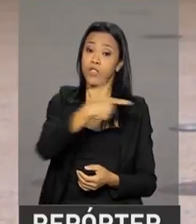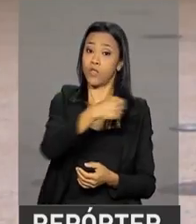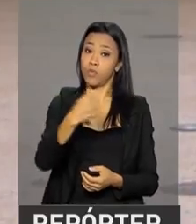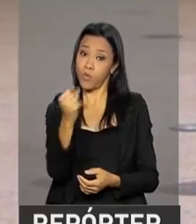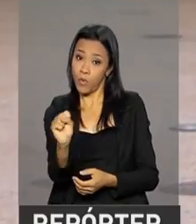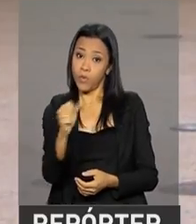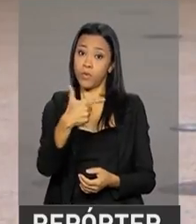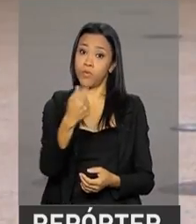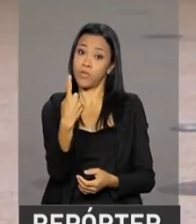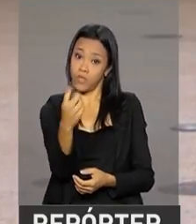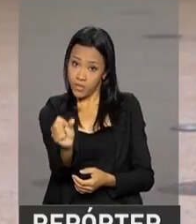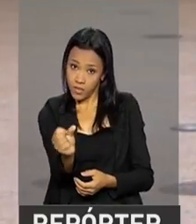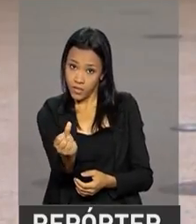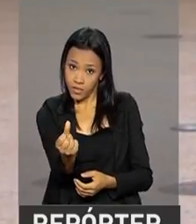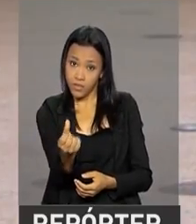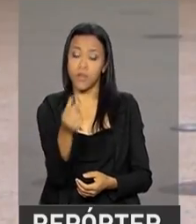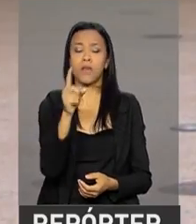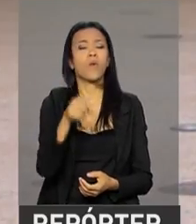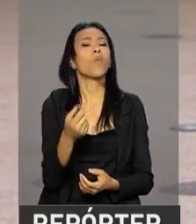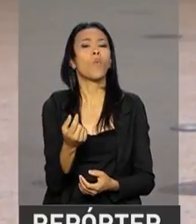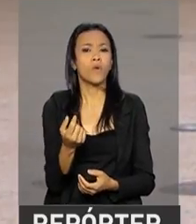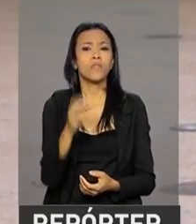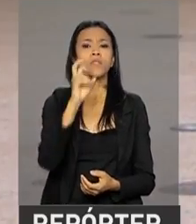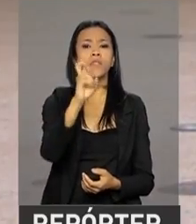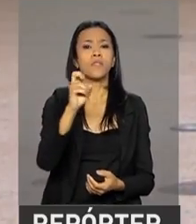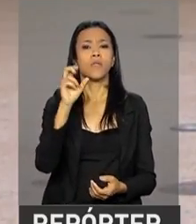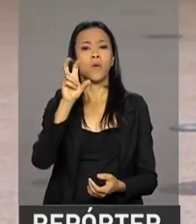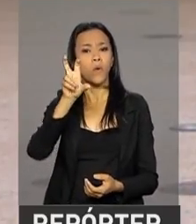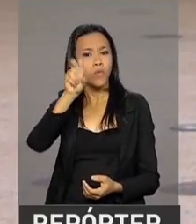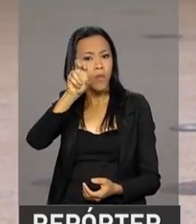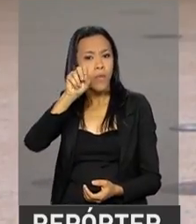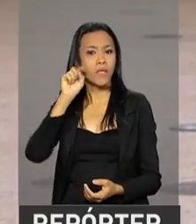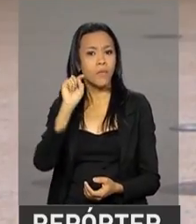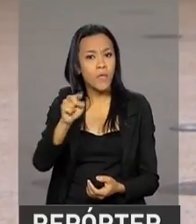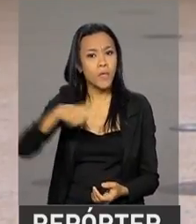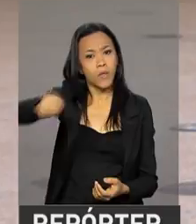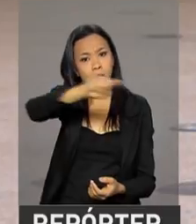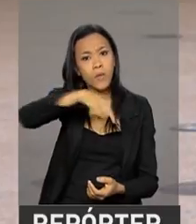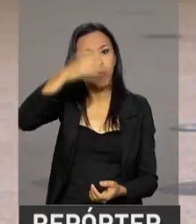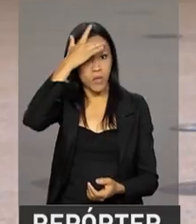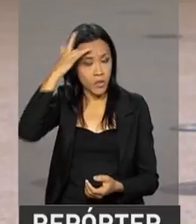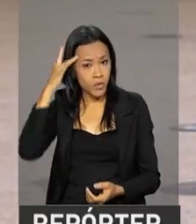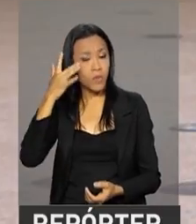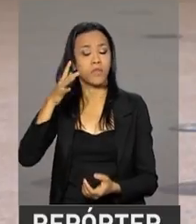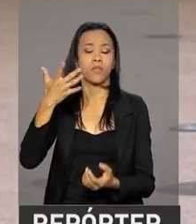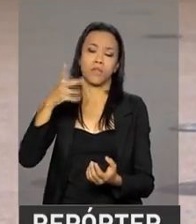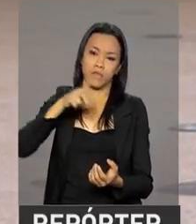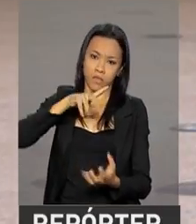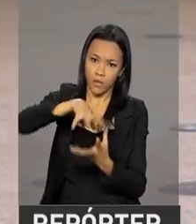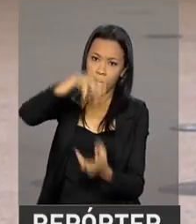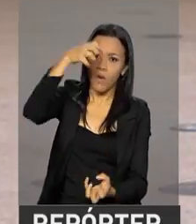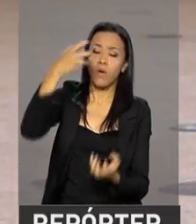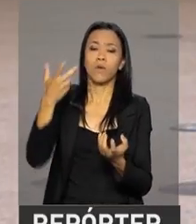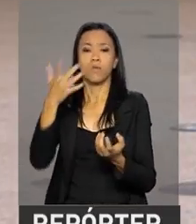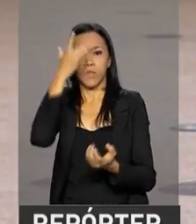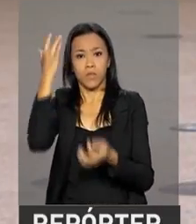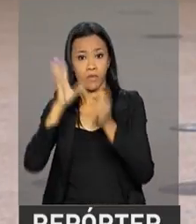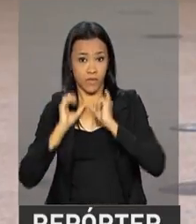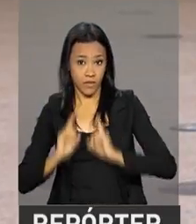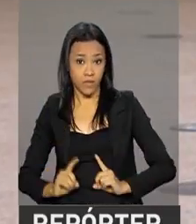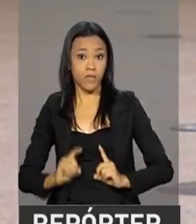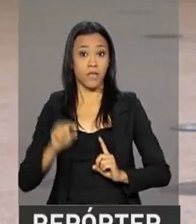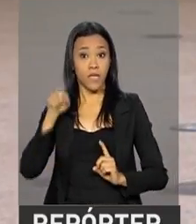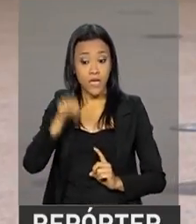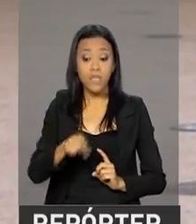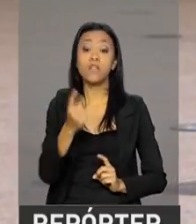exemplo, incluindo aí cerca de 50 mil contribuintes idosos e pessoas com deficiência. Então, no total, na verdade, esse valor que